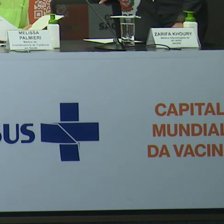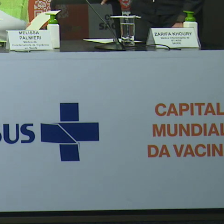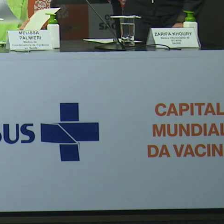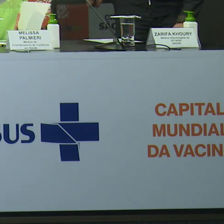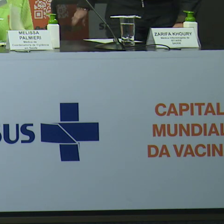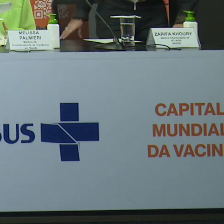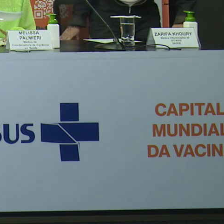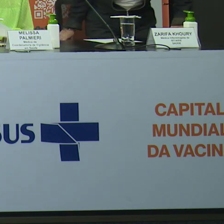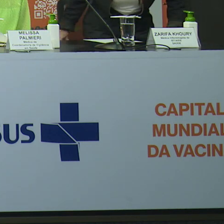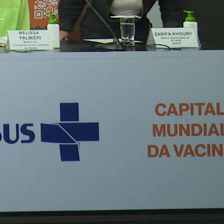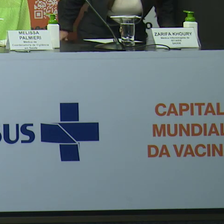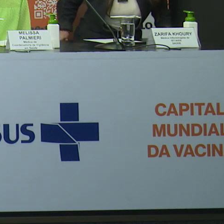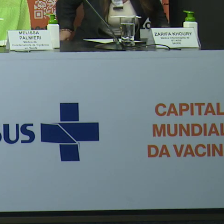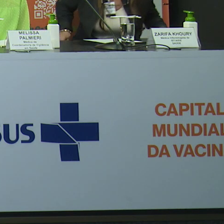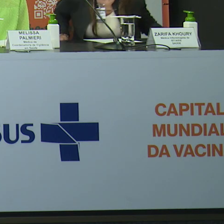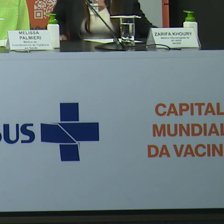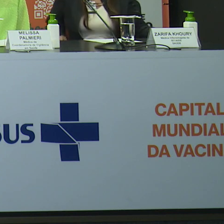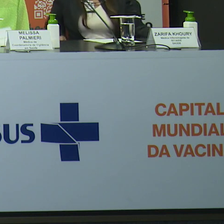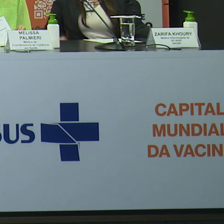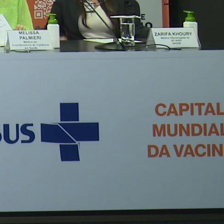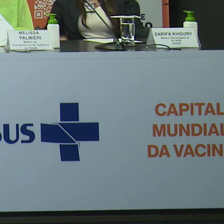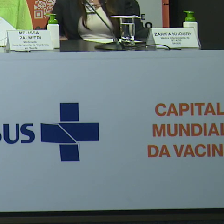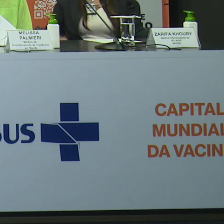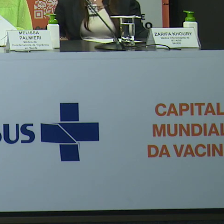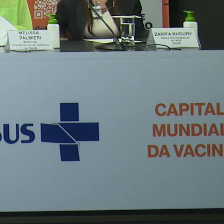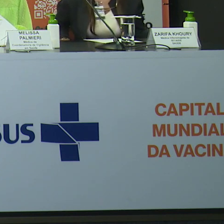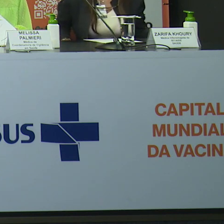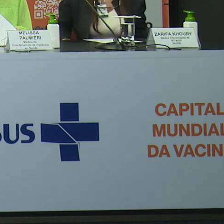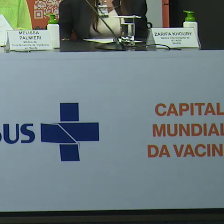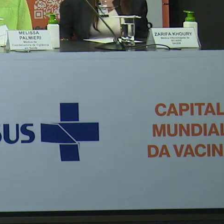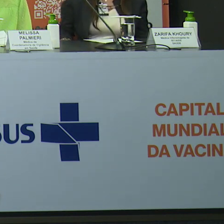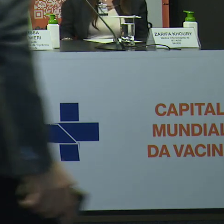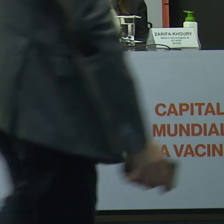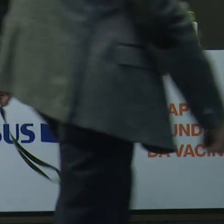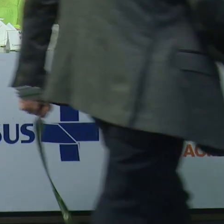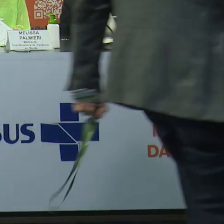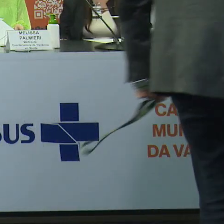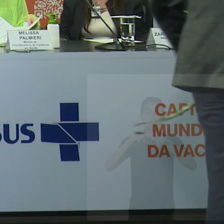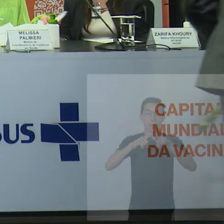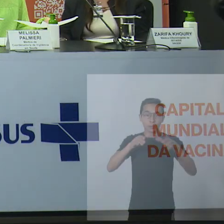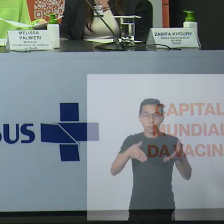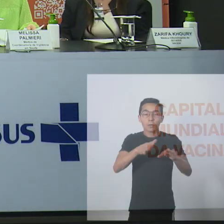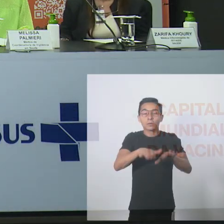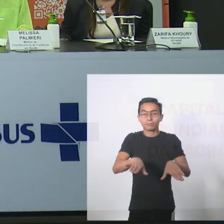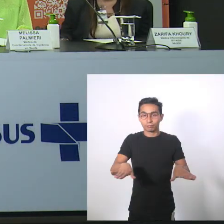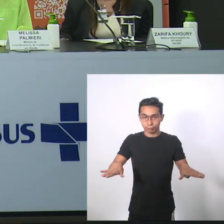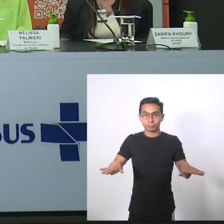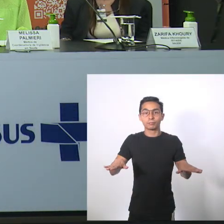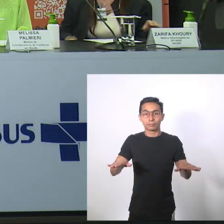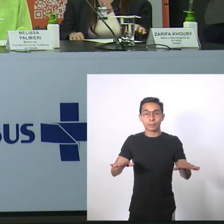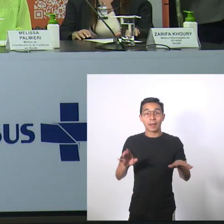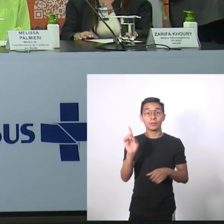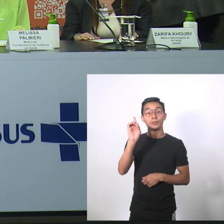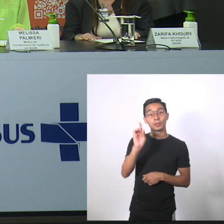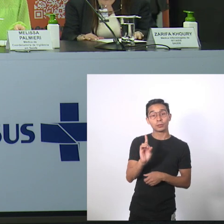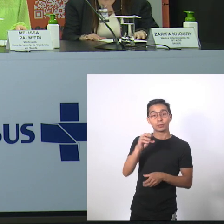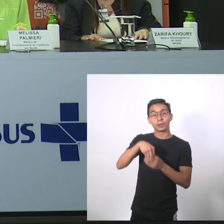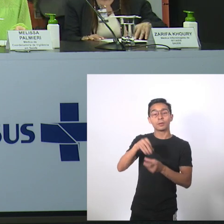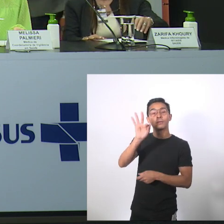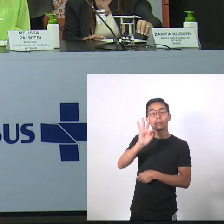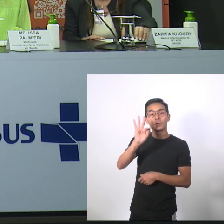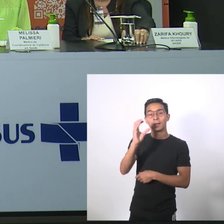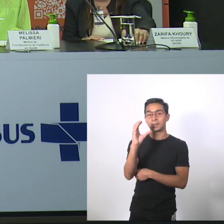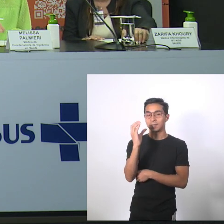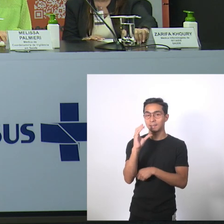E Marco Aurélio Safadi, médico pediatra e diretor do Departamento de Pediatria da Faculdade de Ciências Médicas